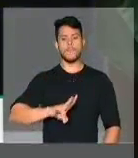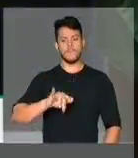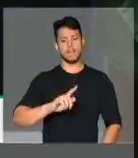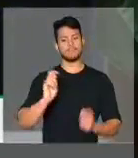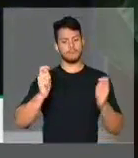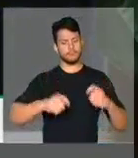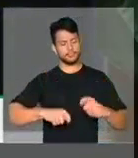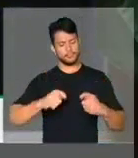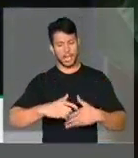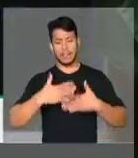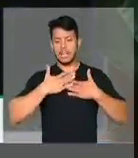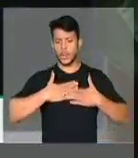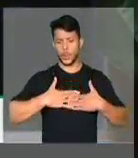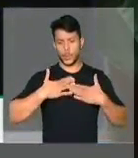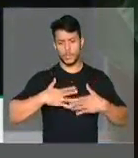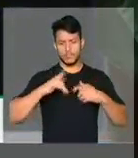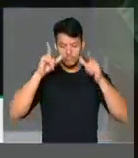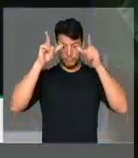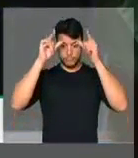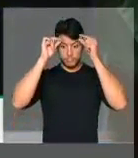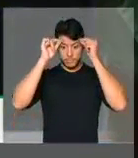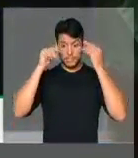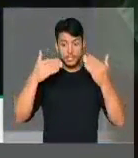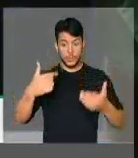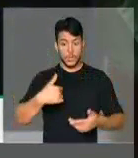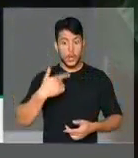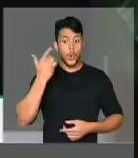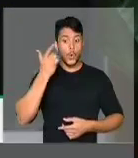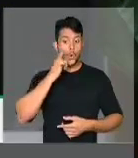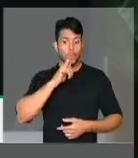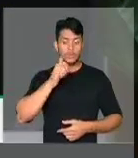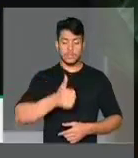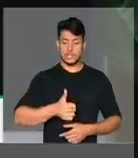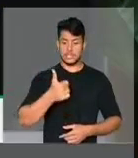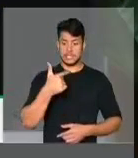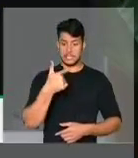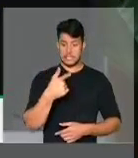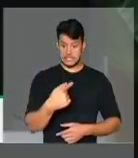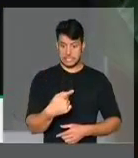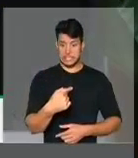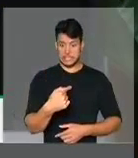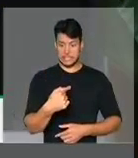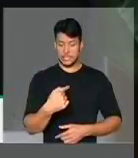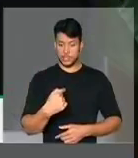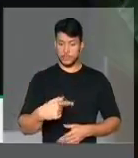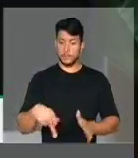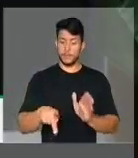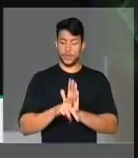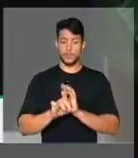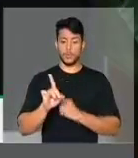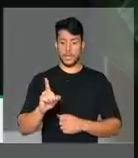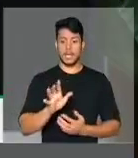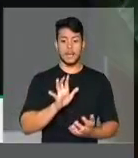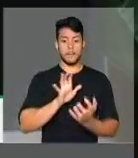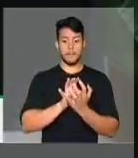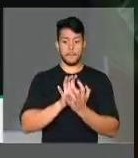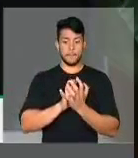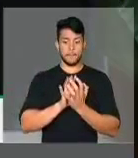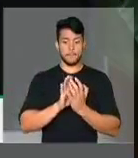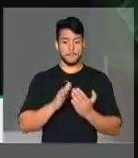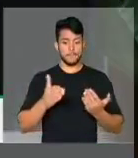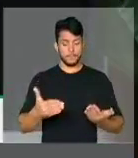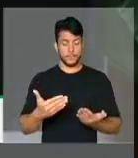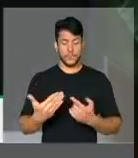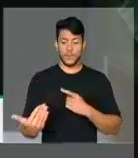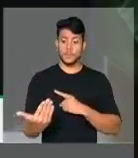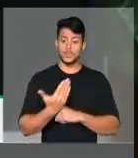reeleição chegou me trazendo no 17º lugar dos 25 deputados de Pernambuco. Isso vai nos ajudar, senhor presidente,